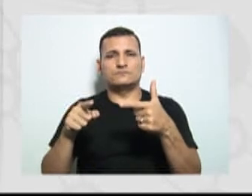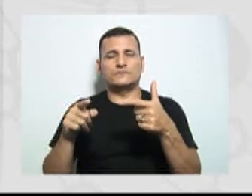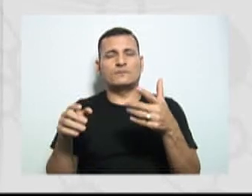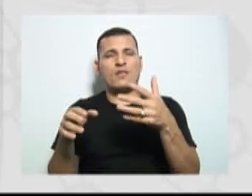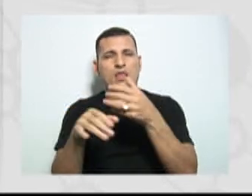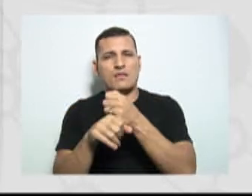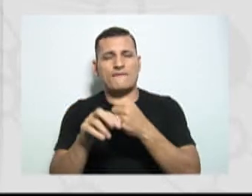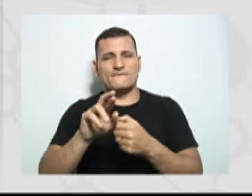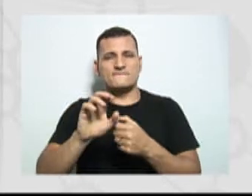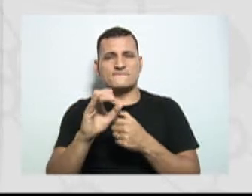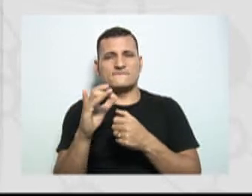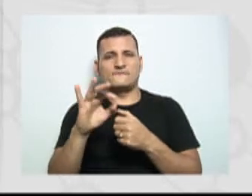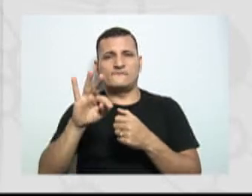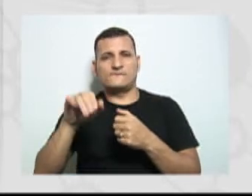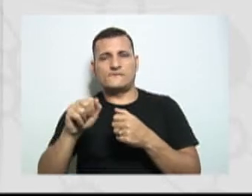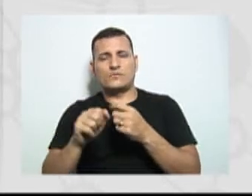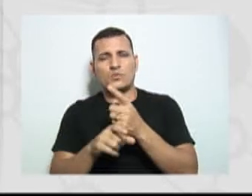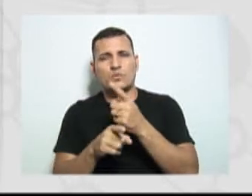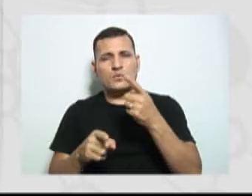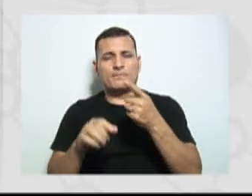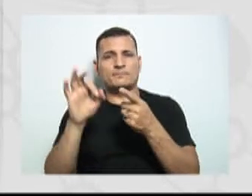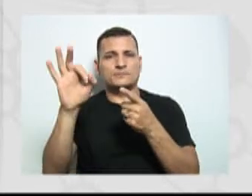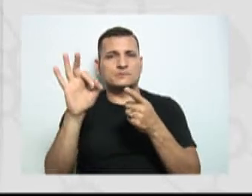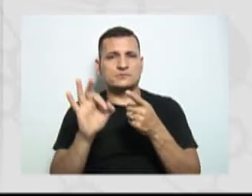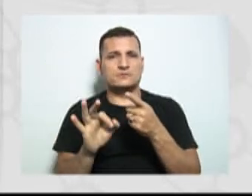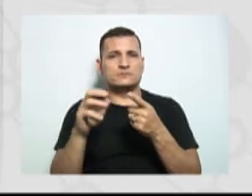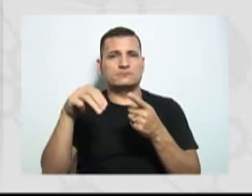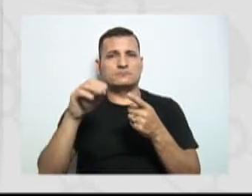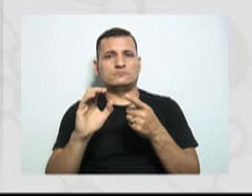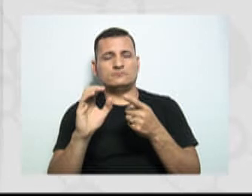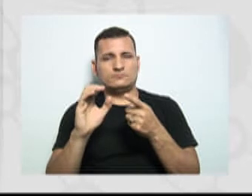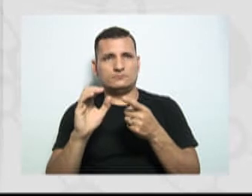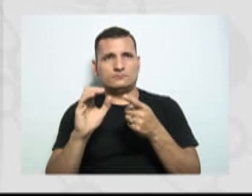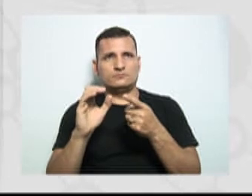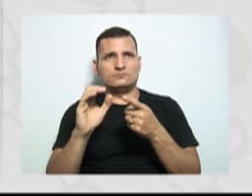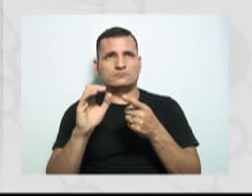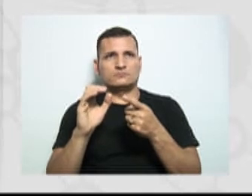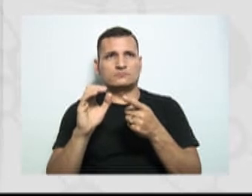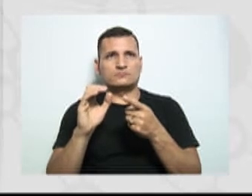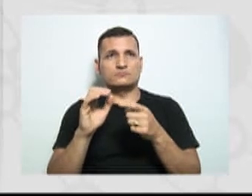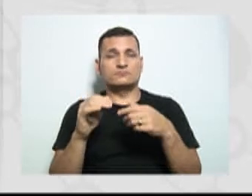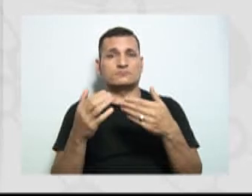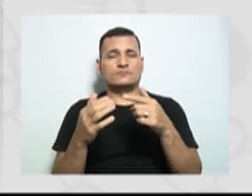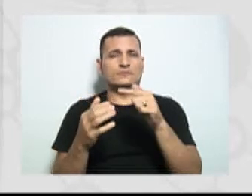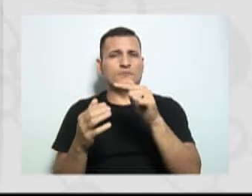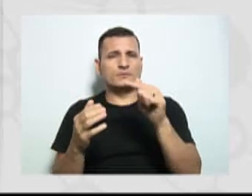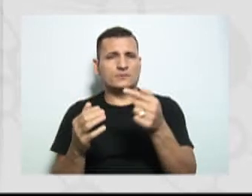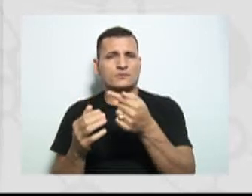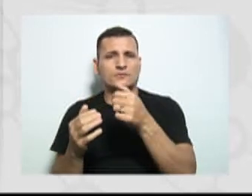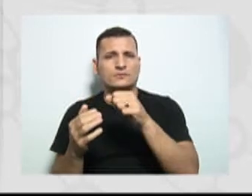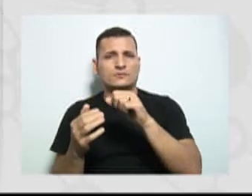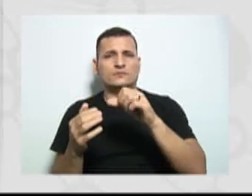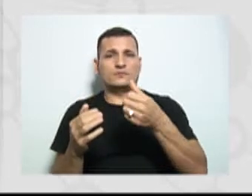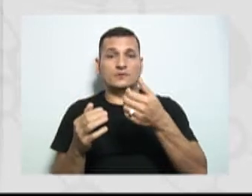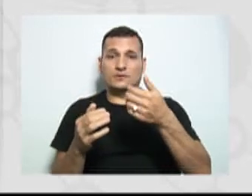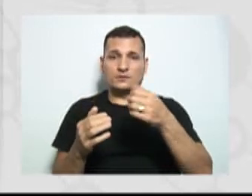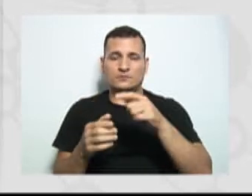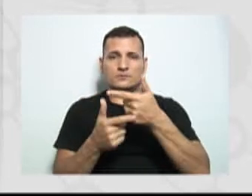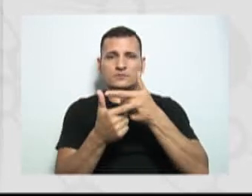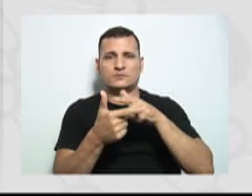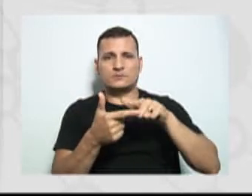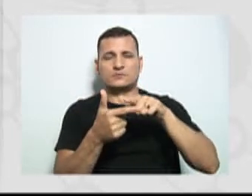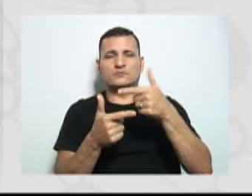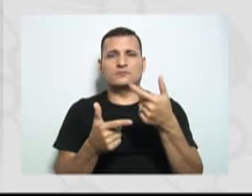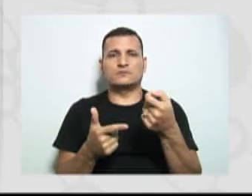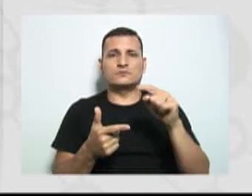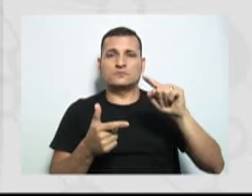para achar o meu percentual de margem de contribuição, gente. Se eu pegar 7.860 e dividir por 20.000, eu vou